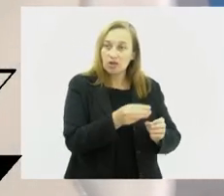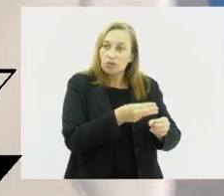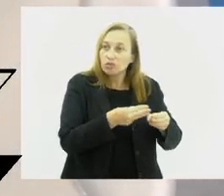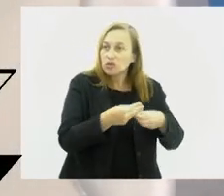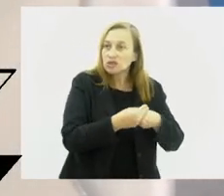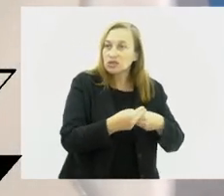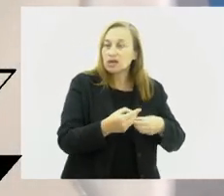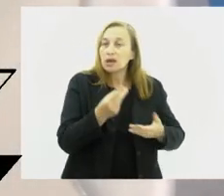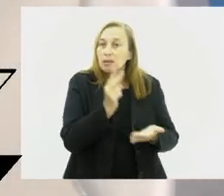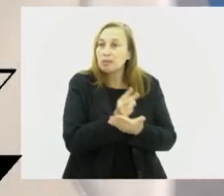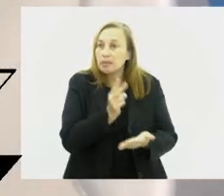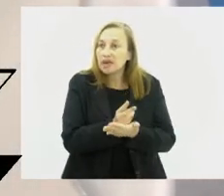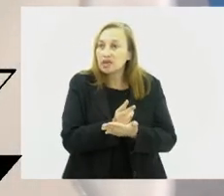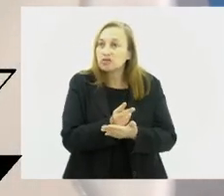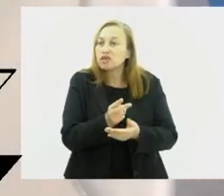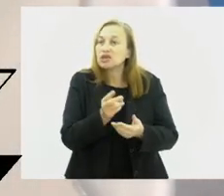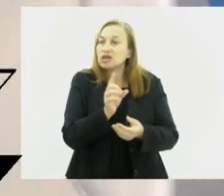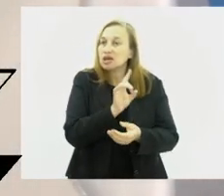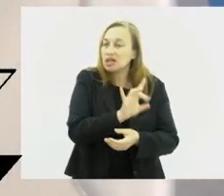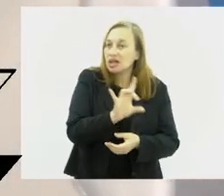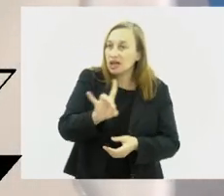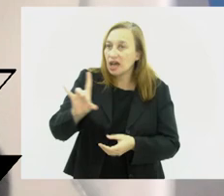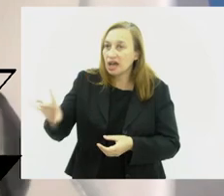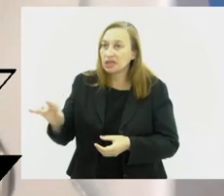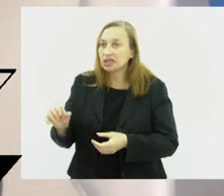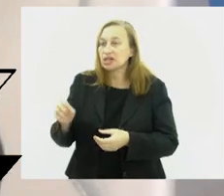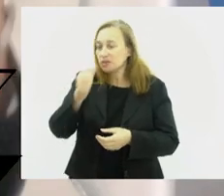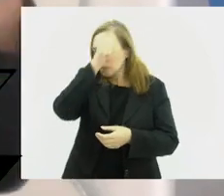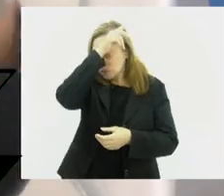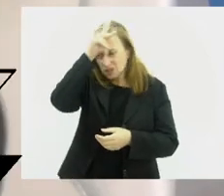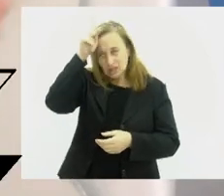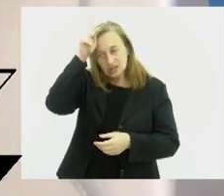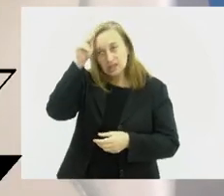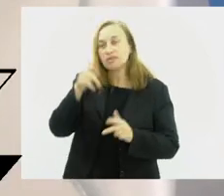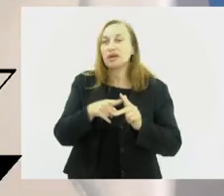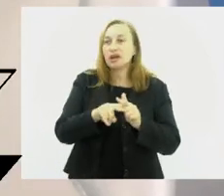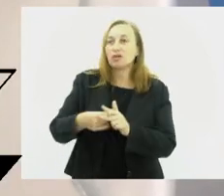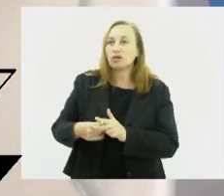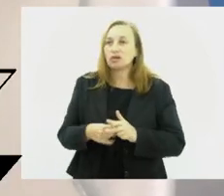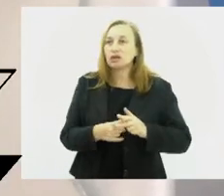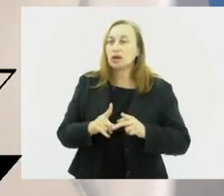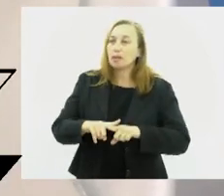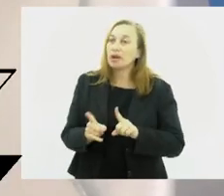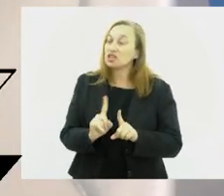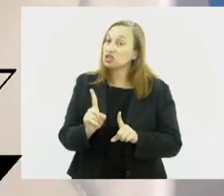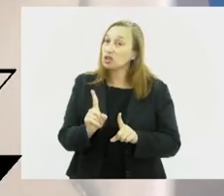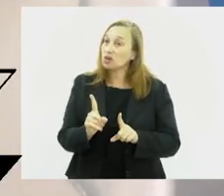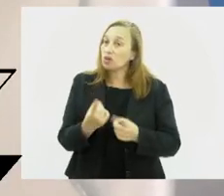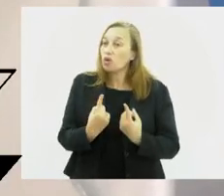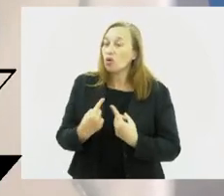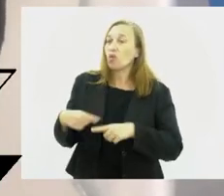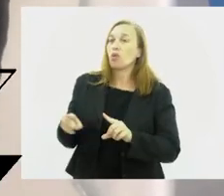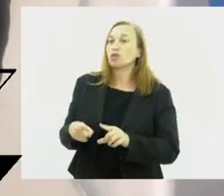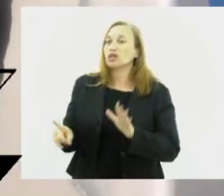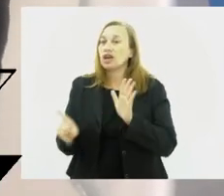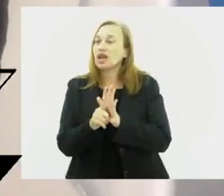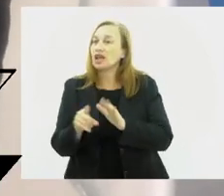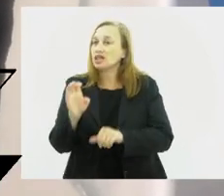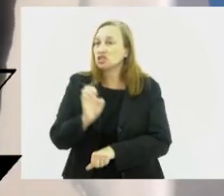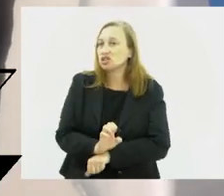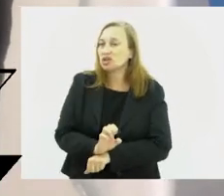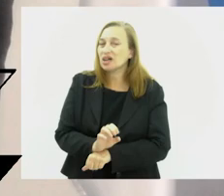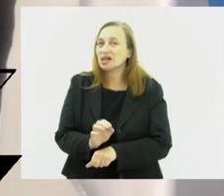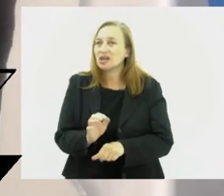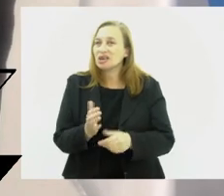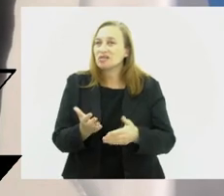município regulamente o faça sem contrariar a disposição maior que é a lei estadual, para acabar com essas